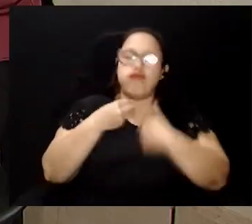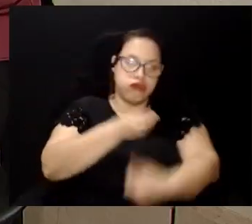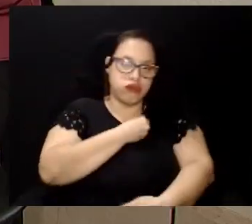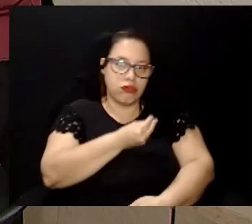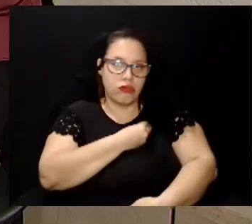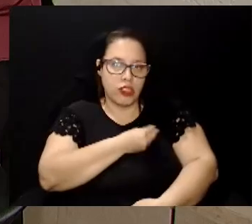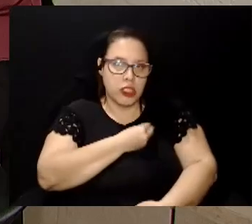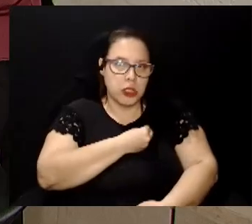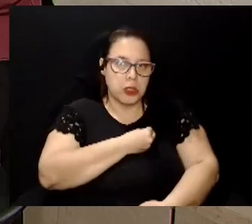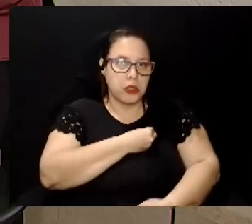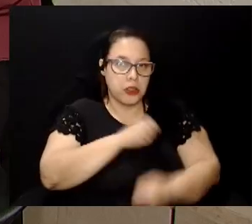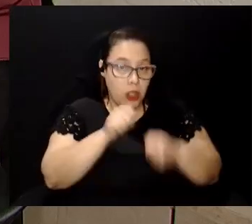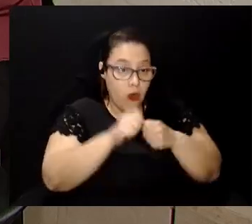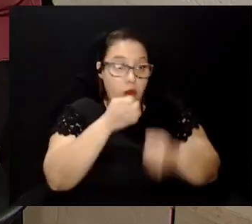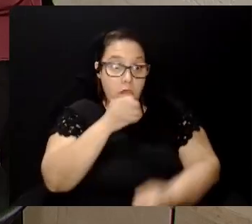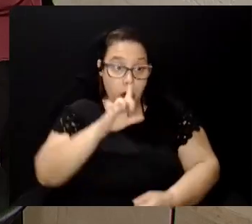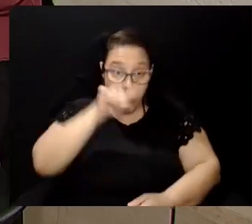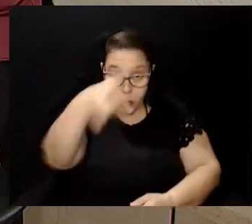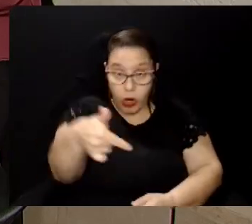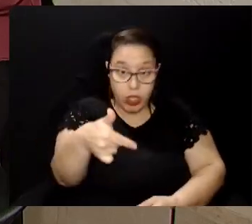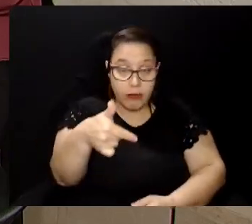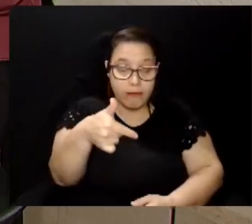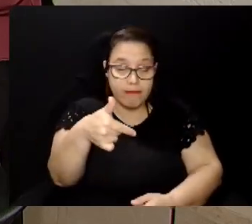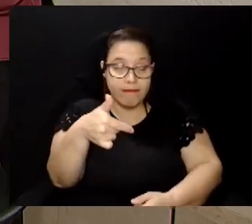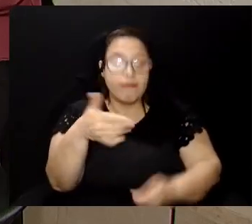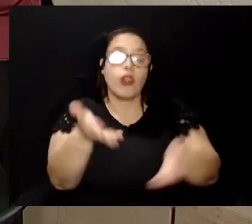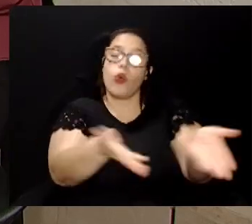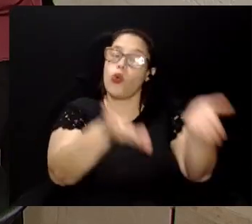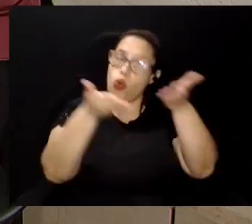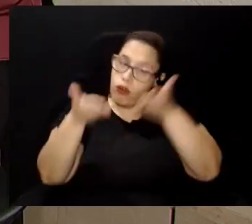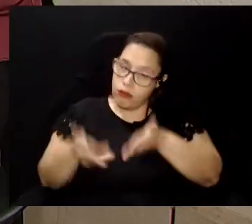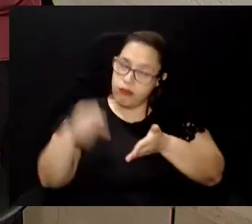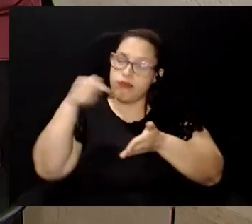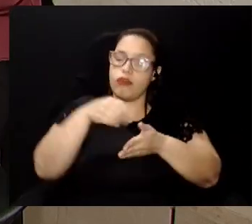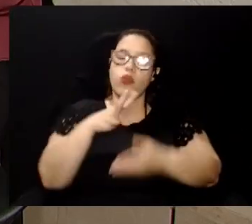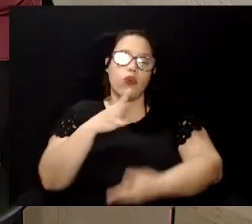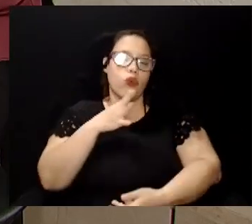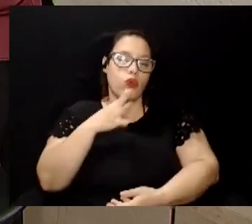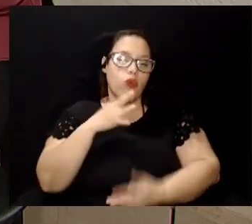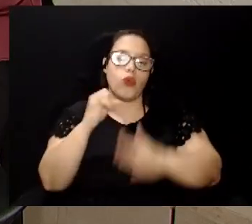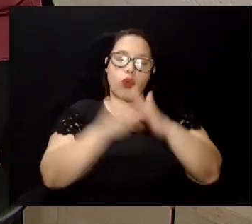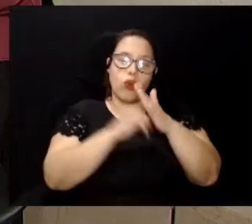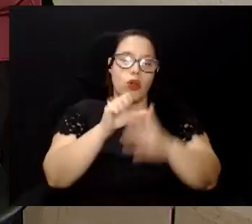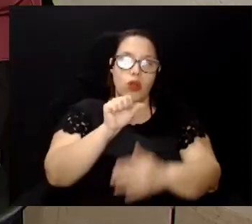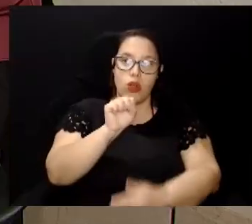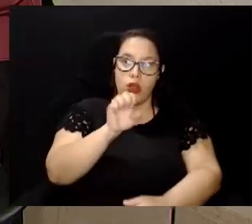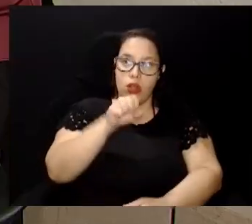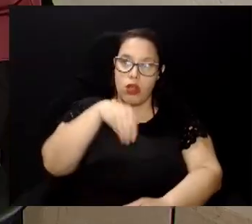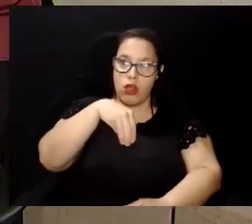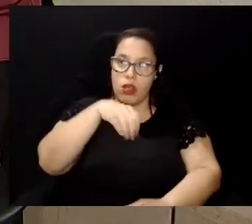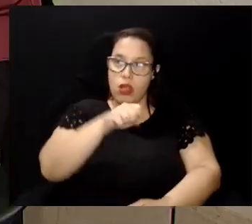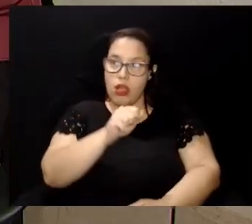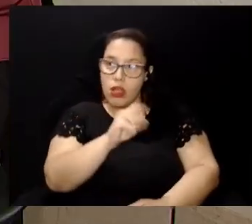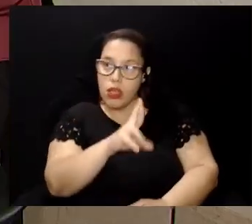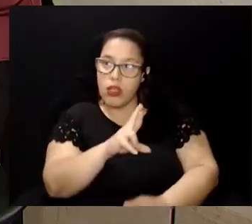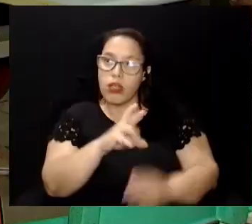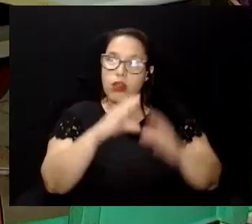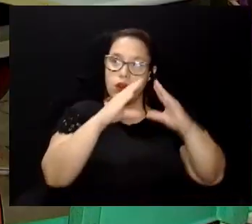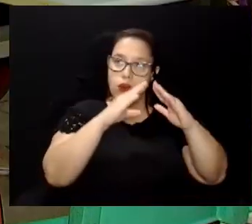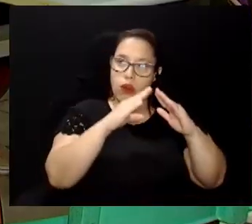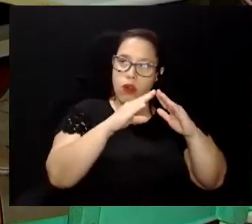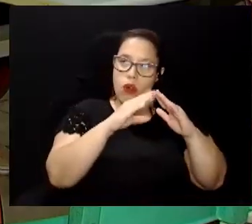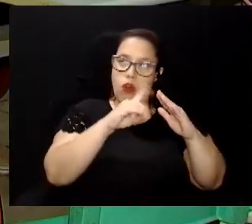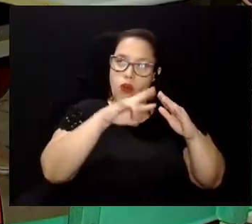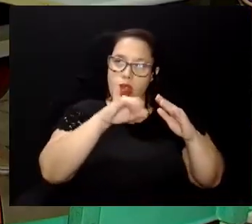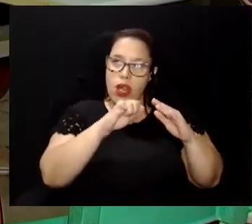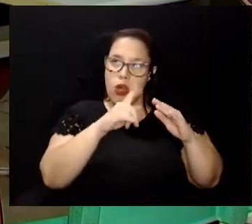aquele momento da sua vida que você deseja fazer o bem ao próximo? Então eu convido você para vir conhecer o Instituto Semear. Nós